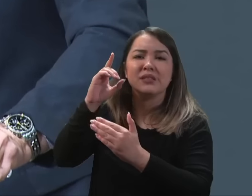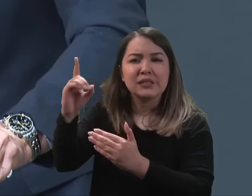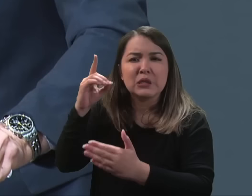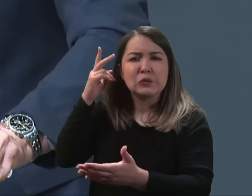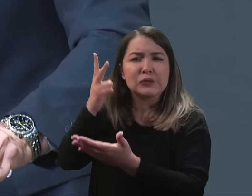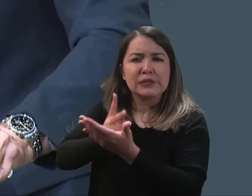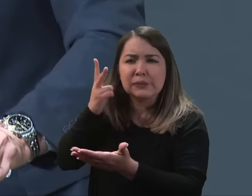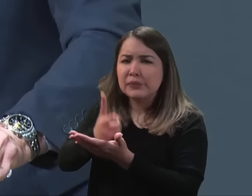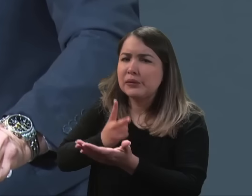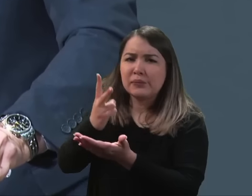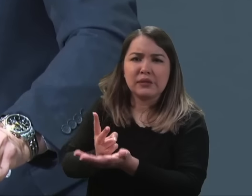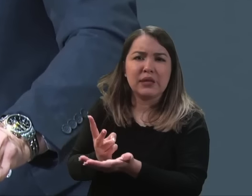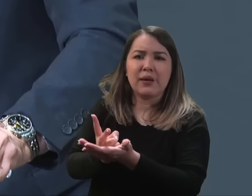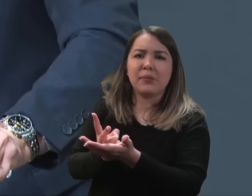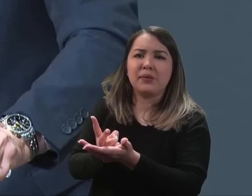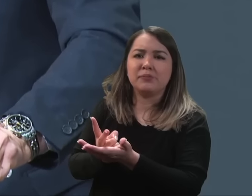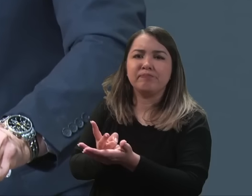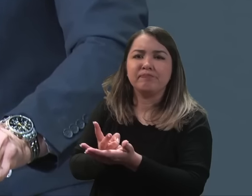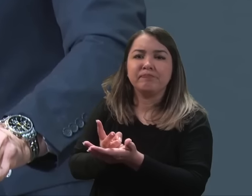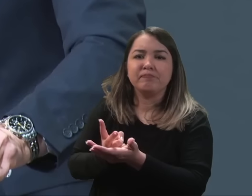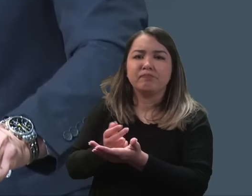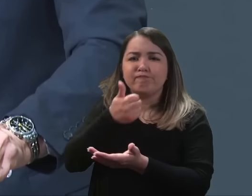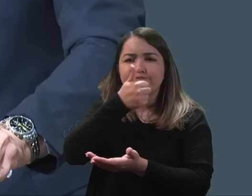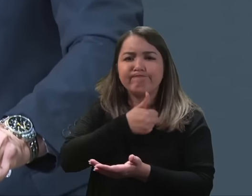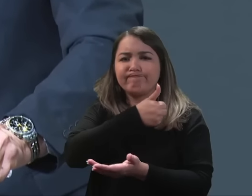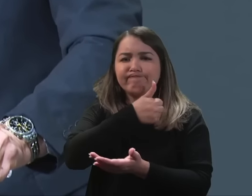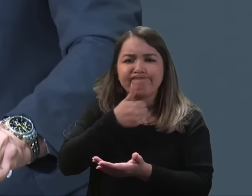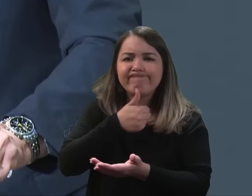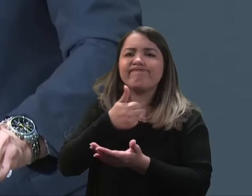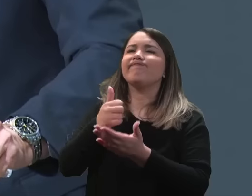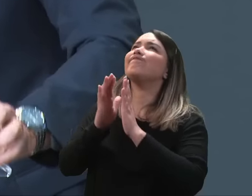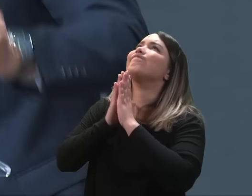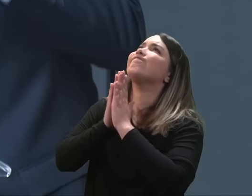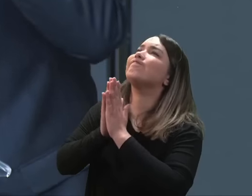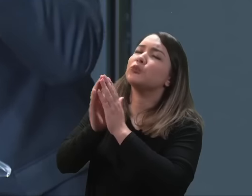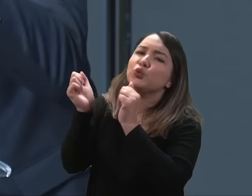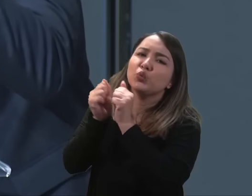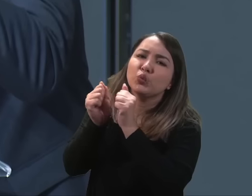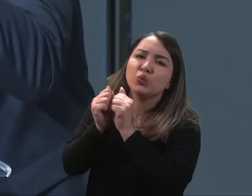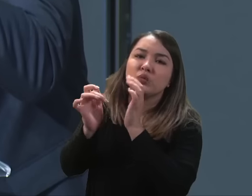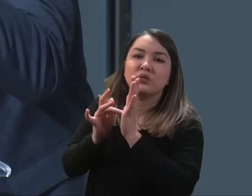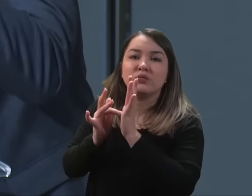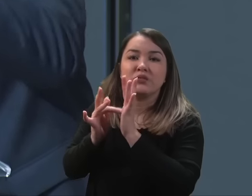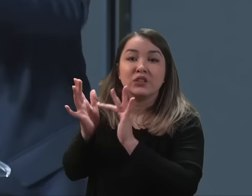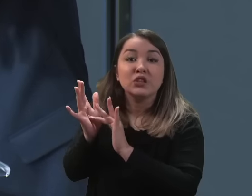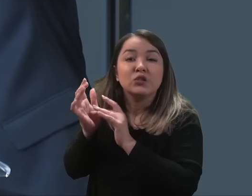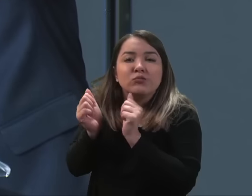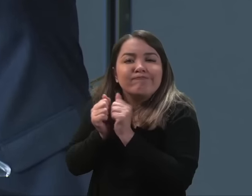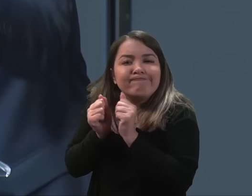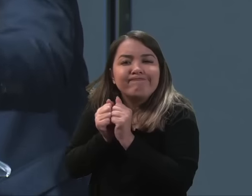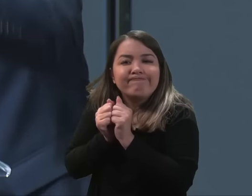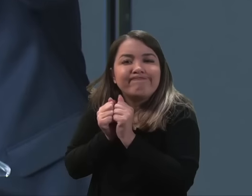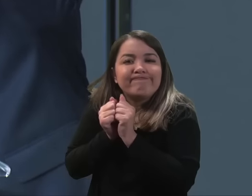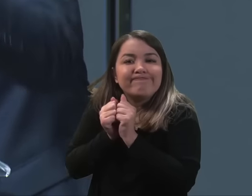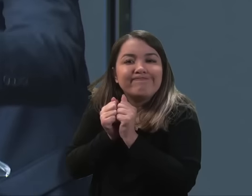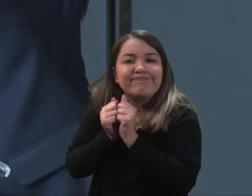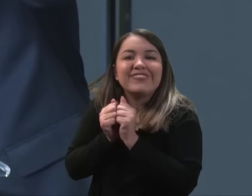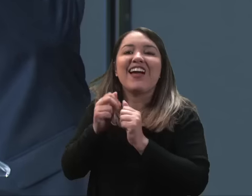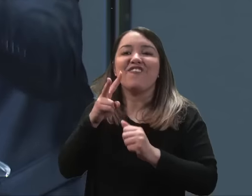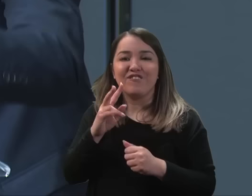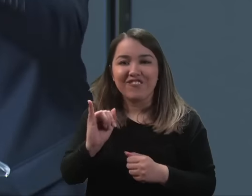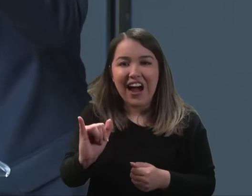e forem provados em todos os pontos e suportarem a todas as provas será o preço requerido tendo obedecido